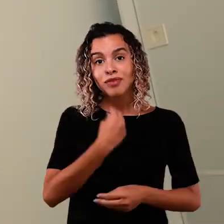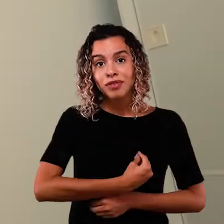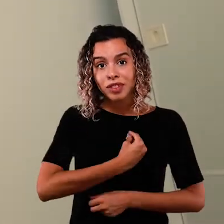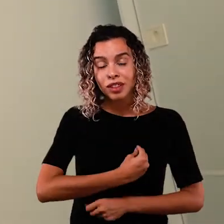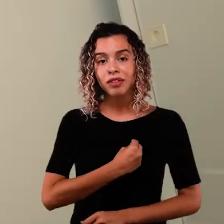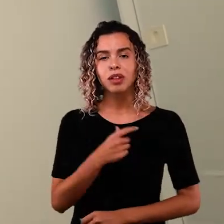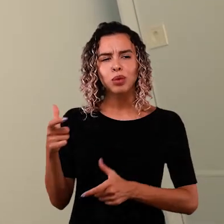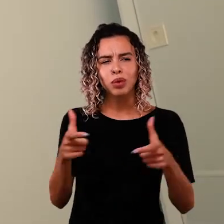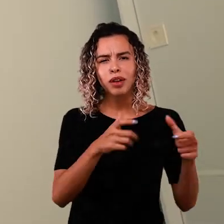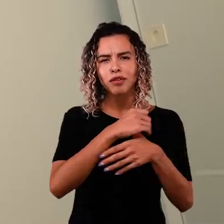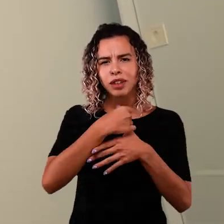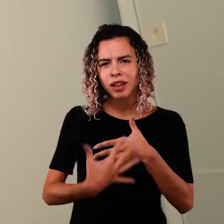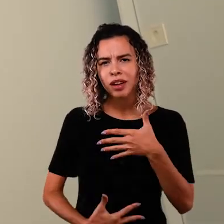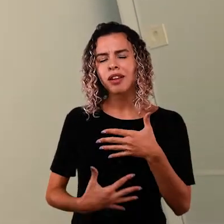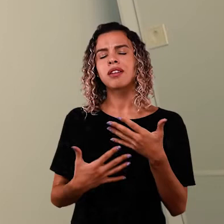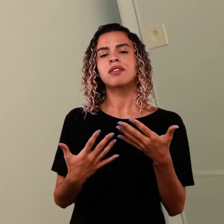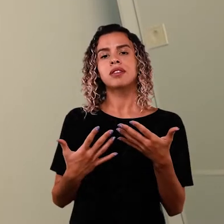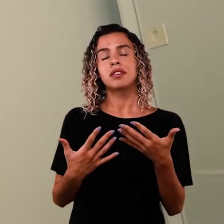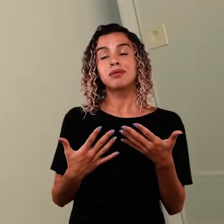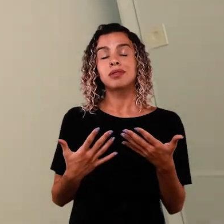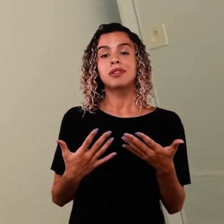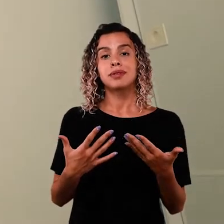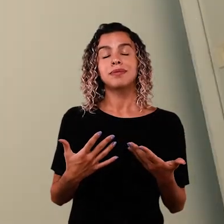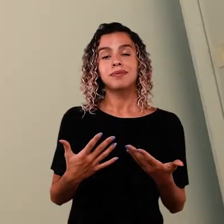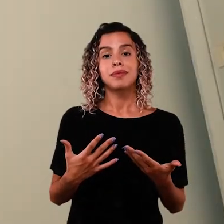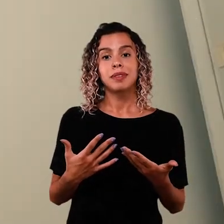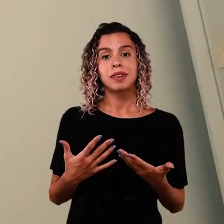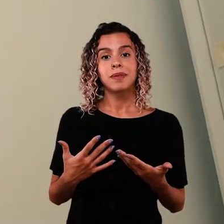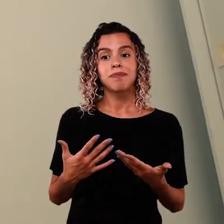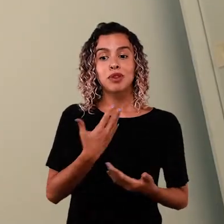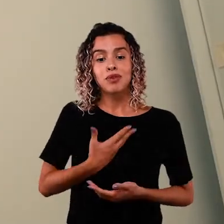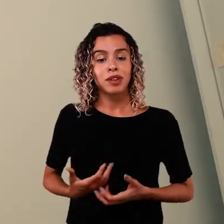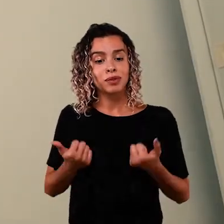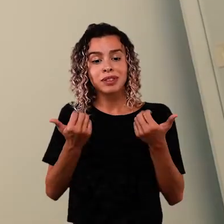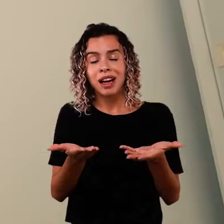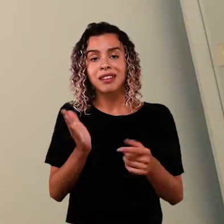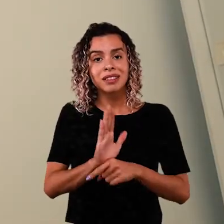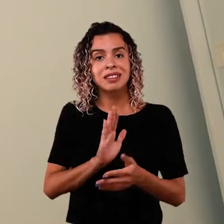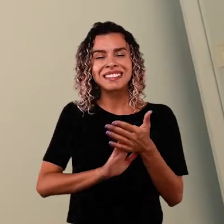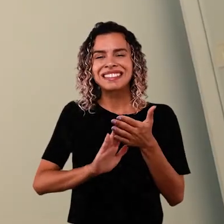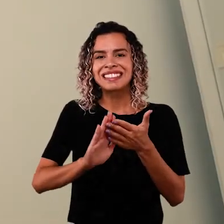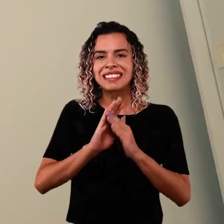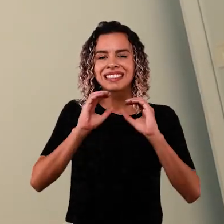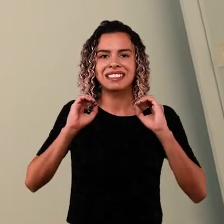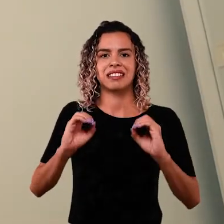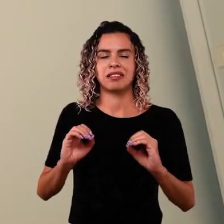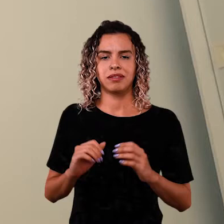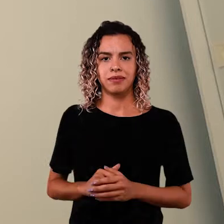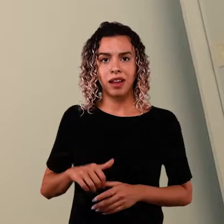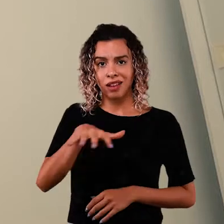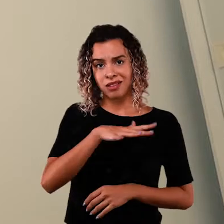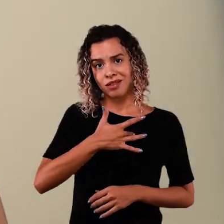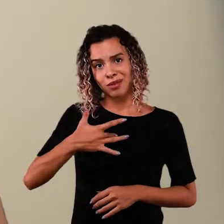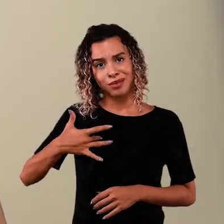locais vulneráveis e vivem em situações de vulnerabilidade muito grande, o Estado não fornece auxílio nenhum na